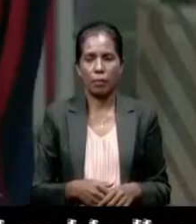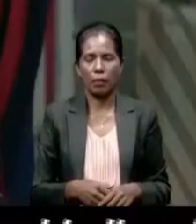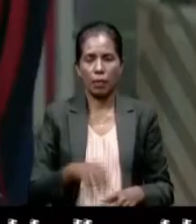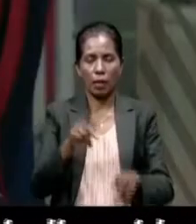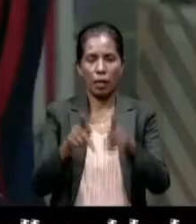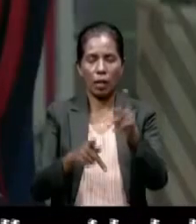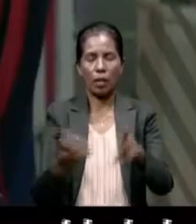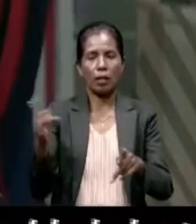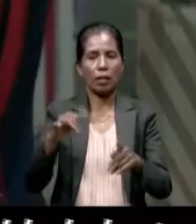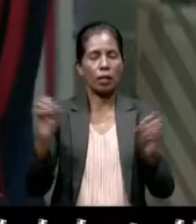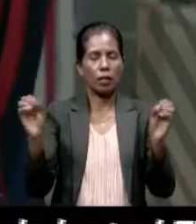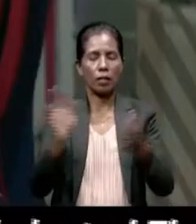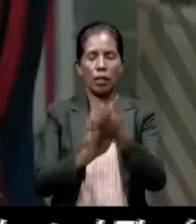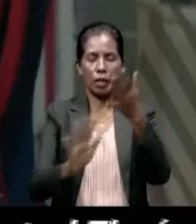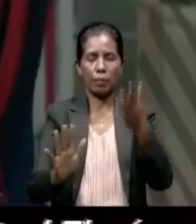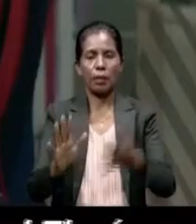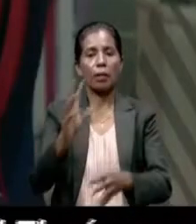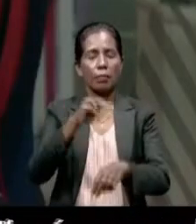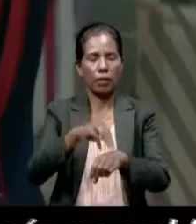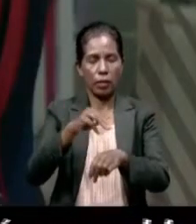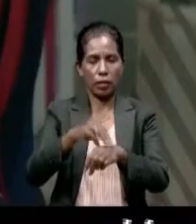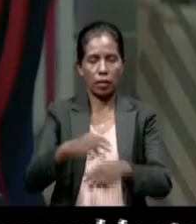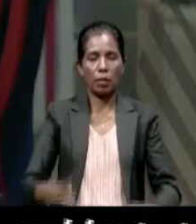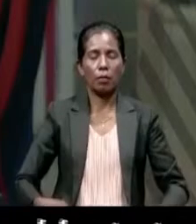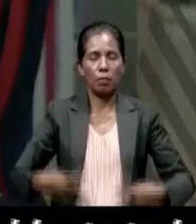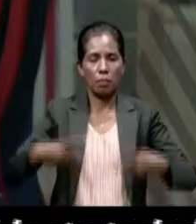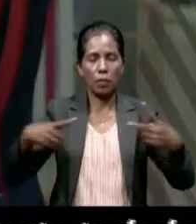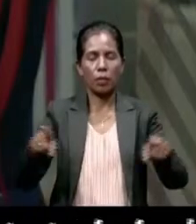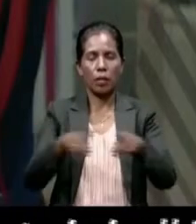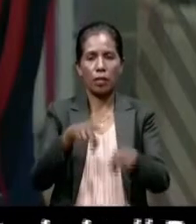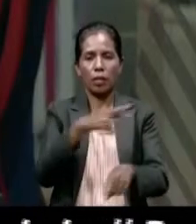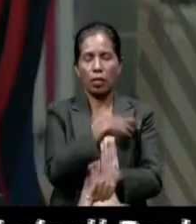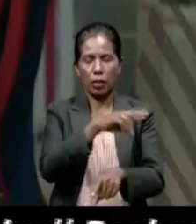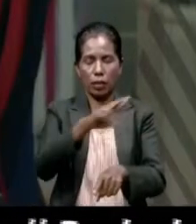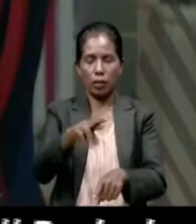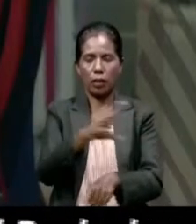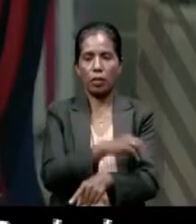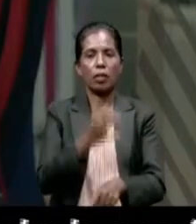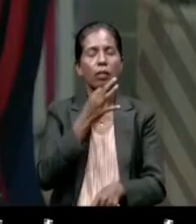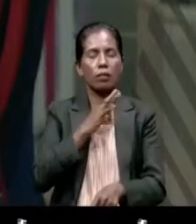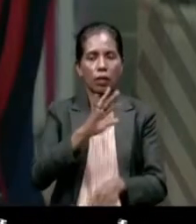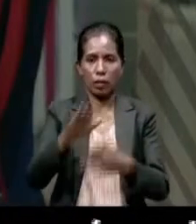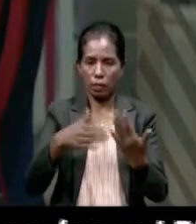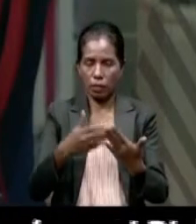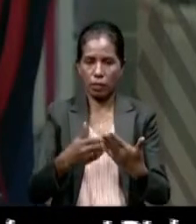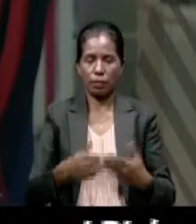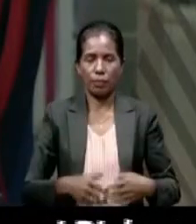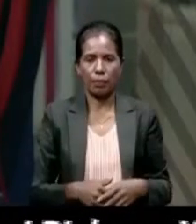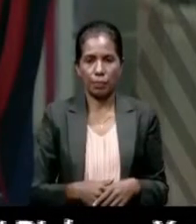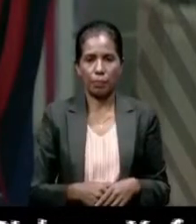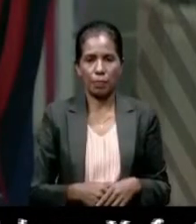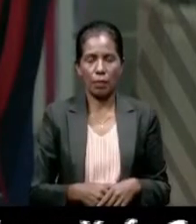Comunidade CMM celebra missa agradecimento ba vida religioso no renovação votos ba fraternidade.